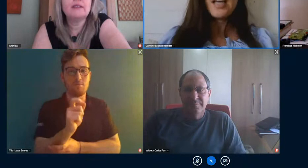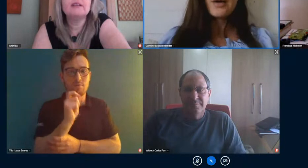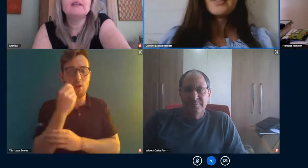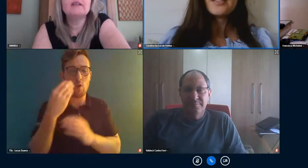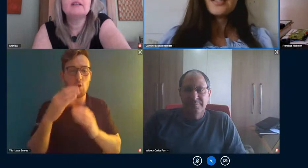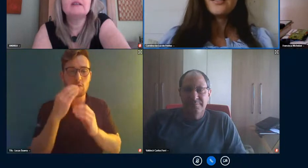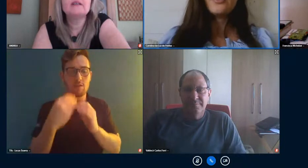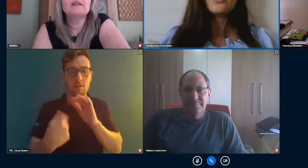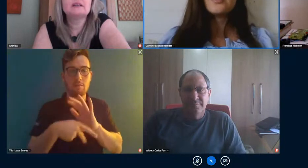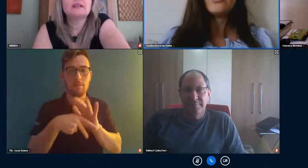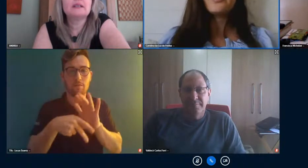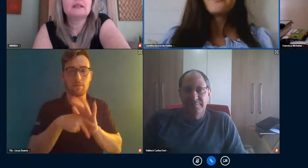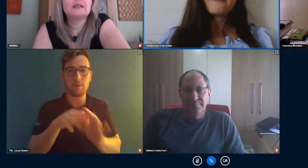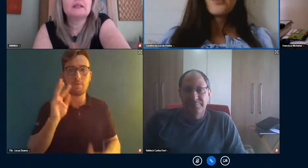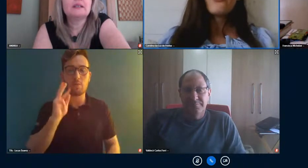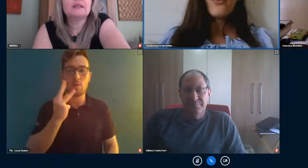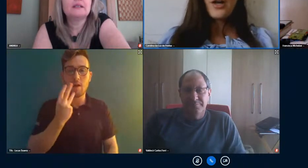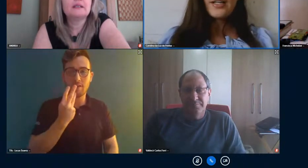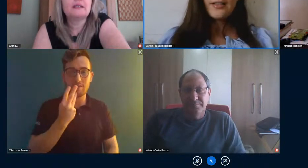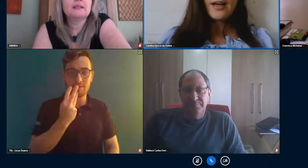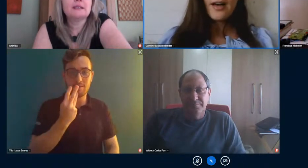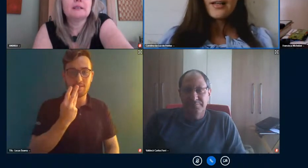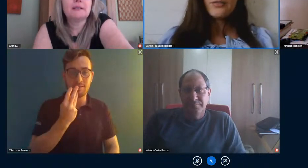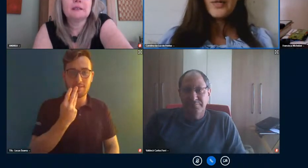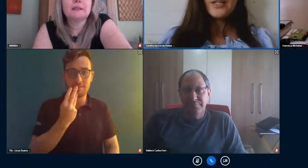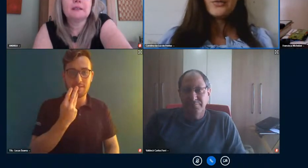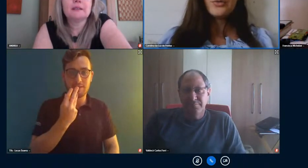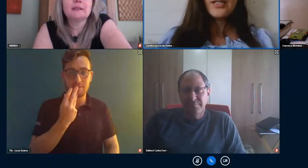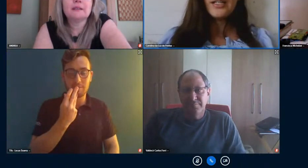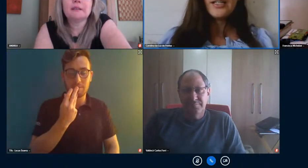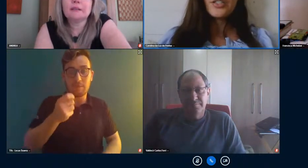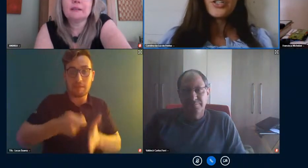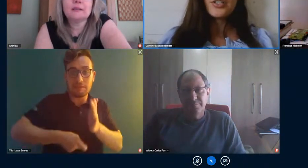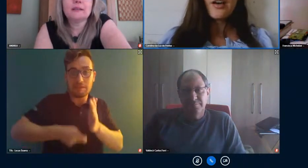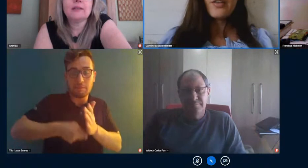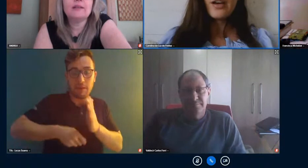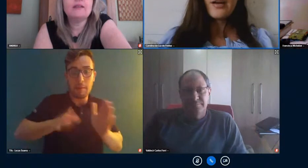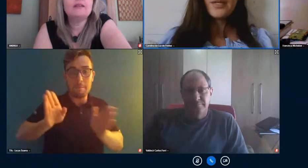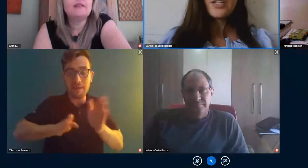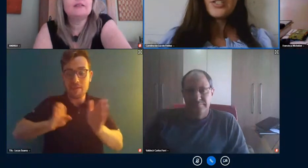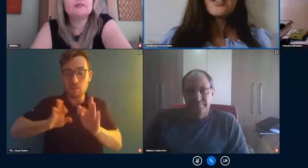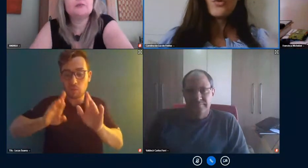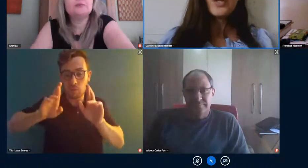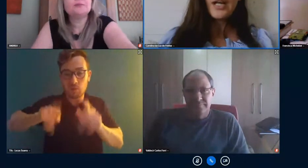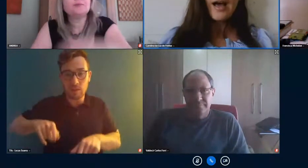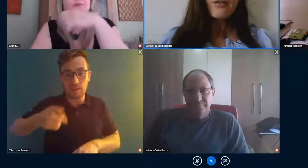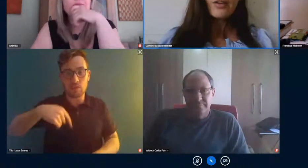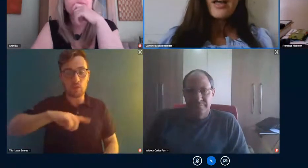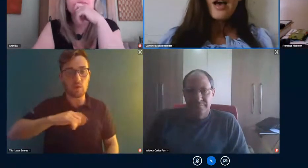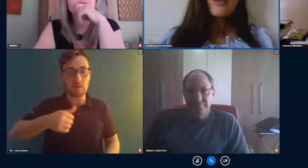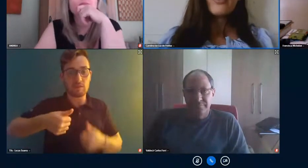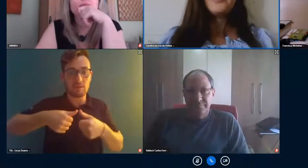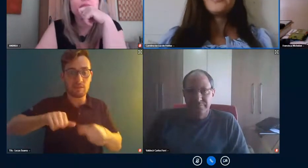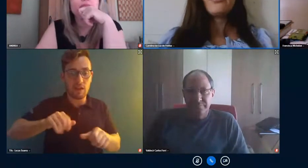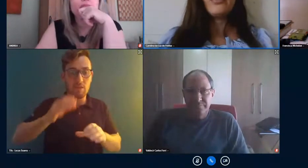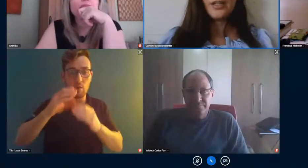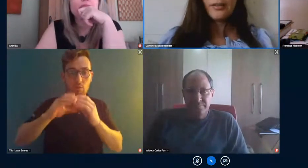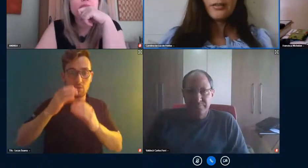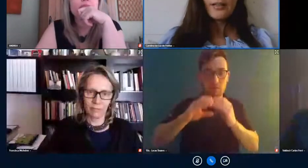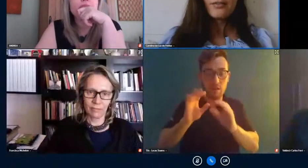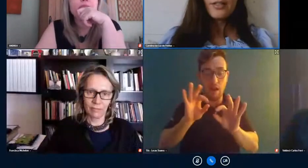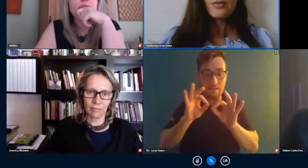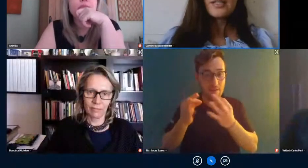via WhatsApp, assim. Inclusive, fora do período ali em que a gente estava, em que a gente se comunicava, a família